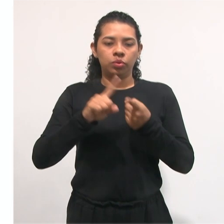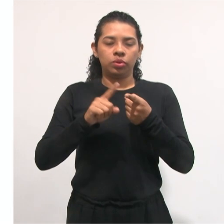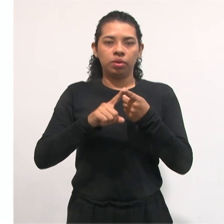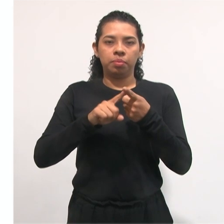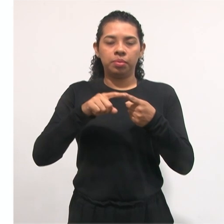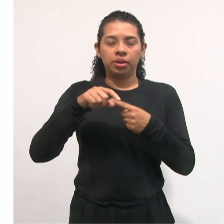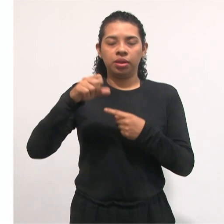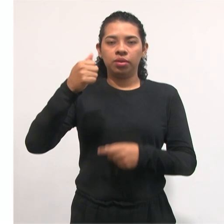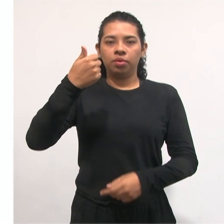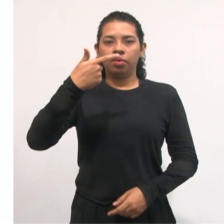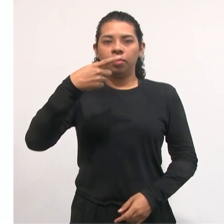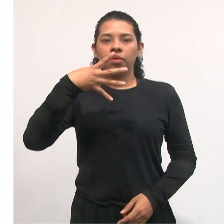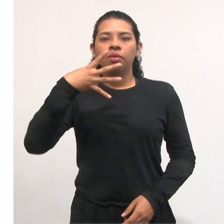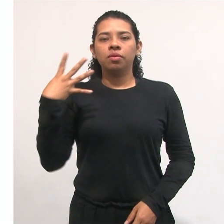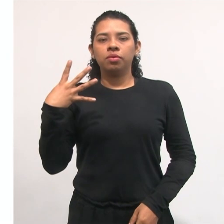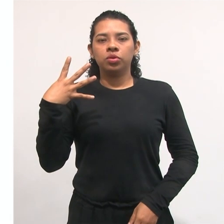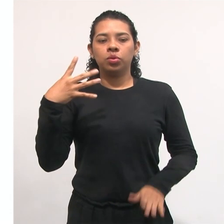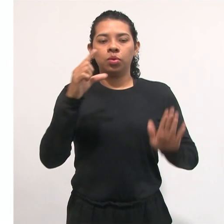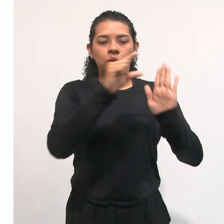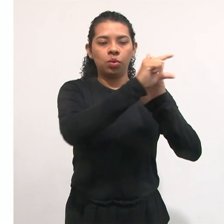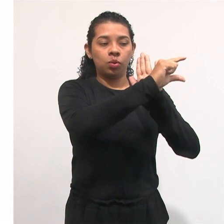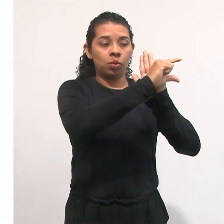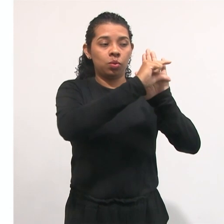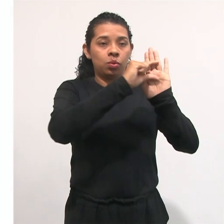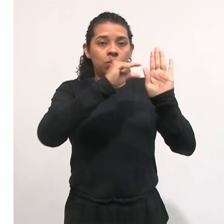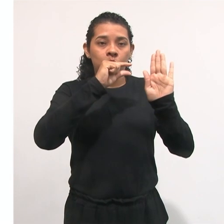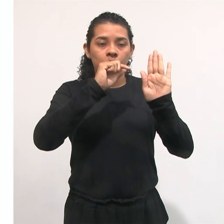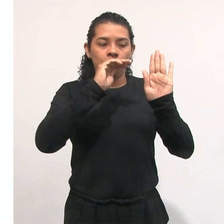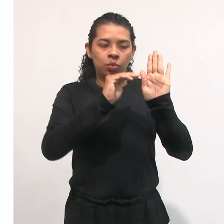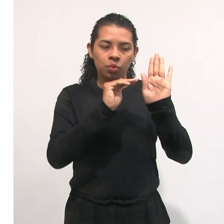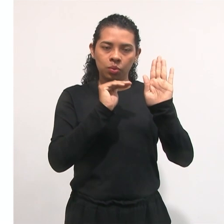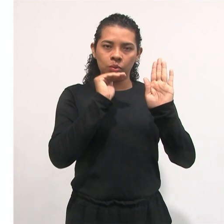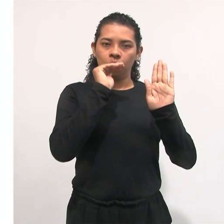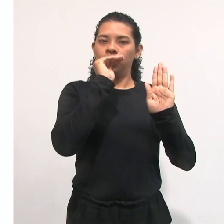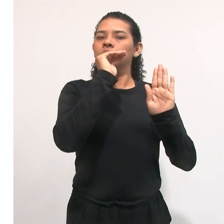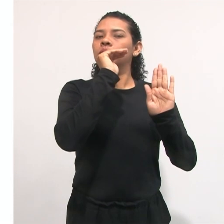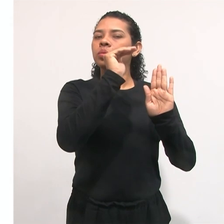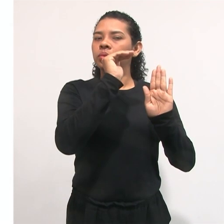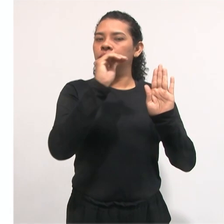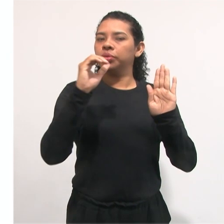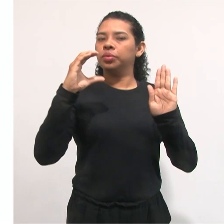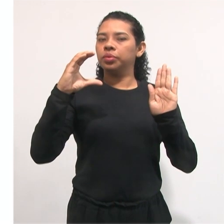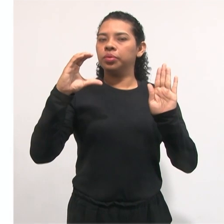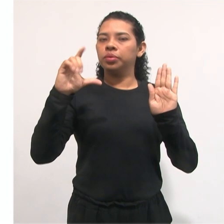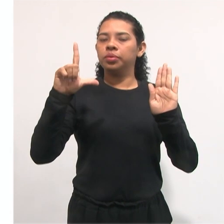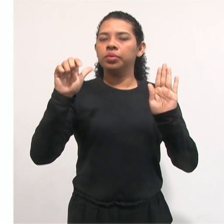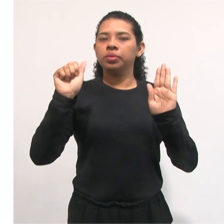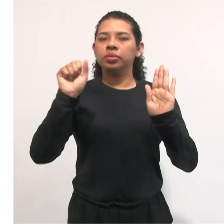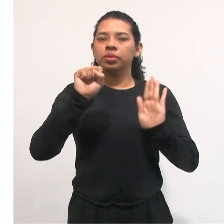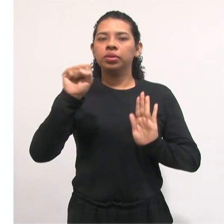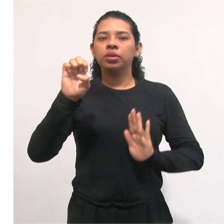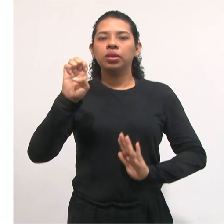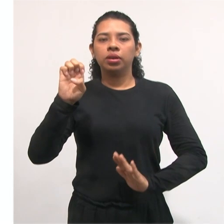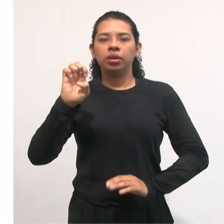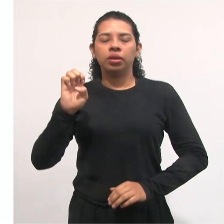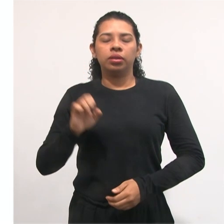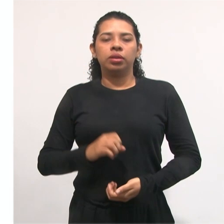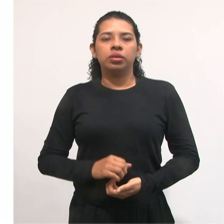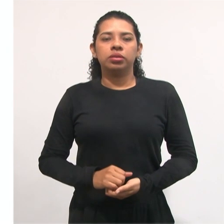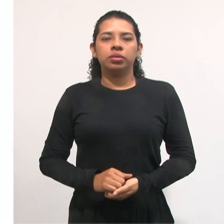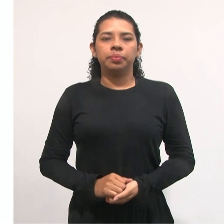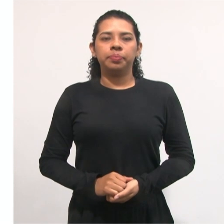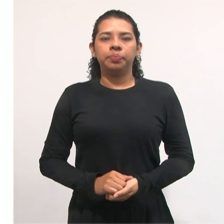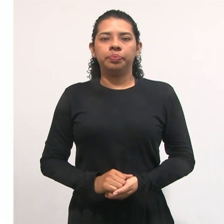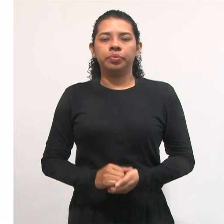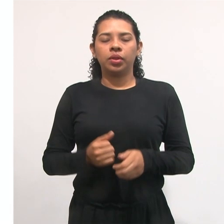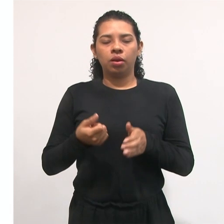limite inferior da classe. E o 24 a gente chama de limite superior da classe. E aí,